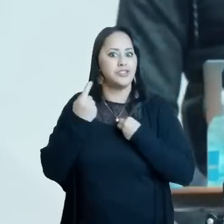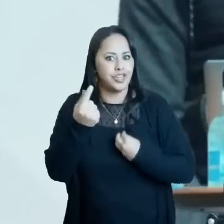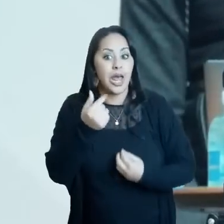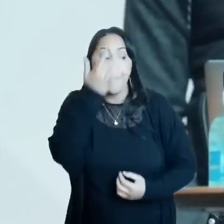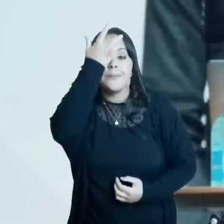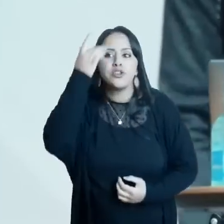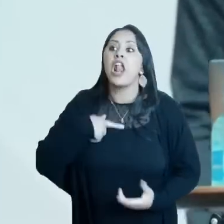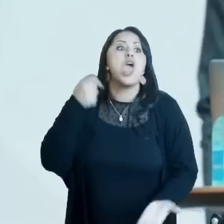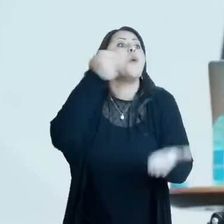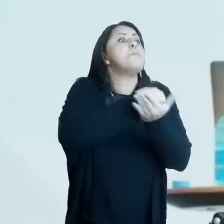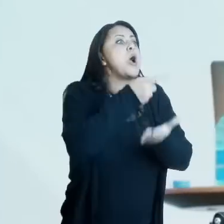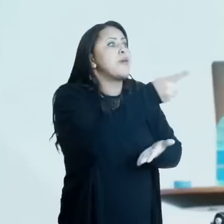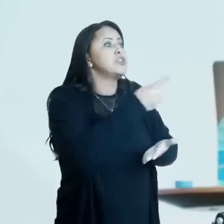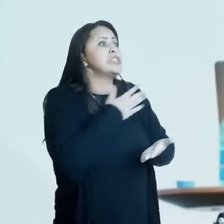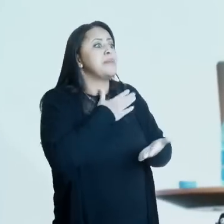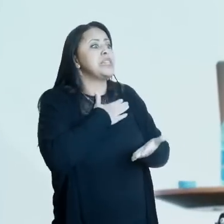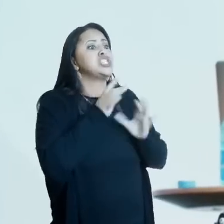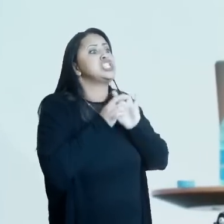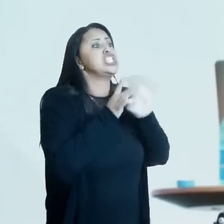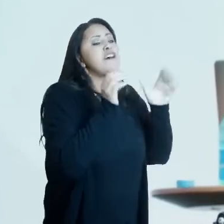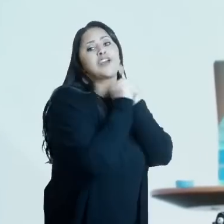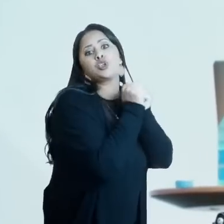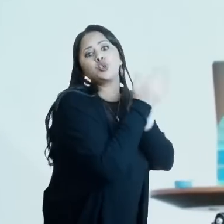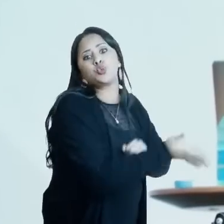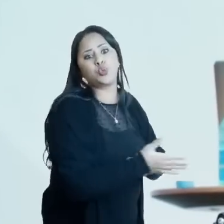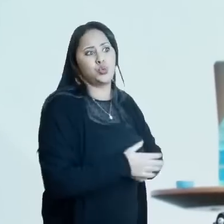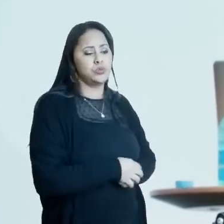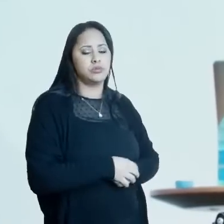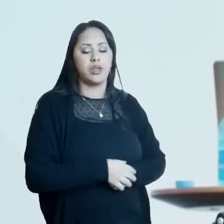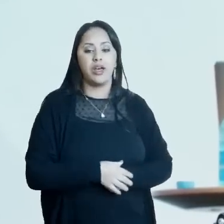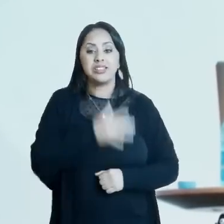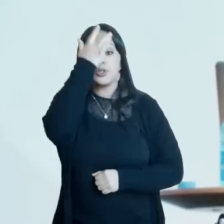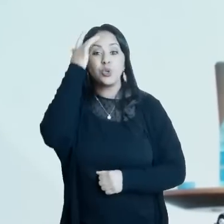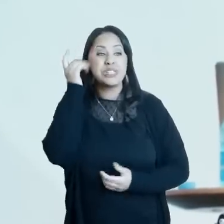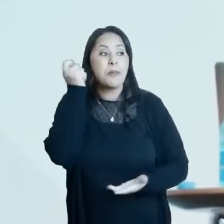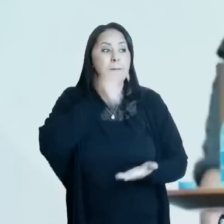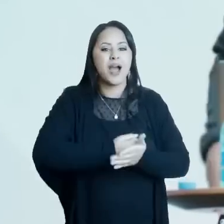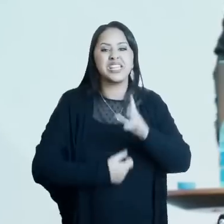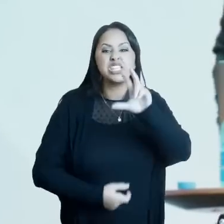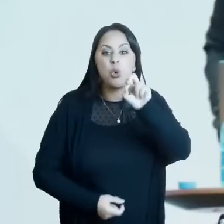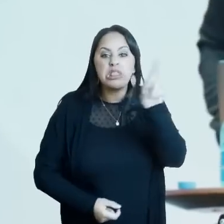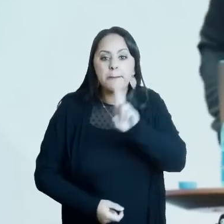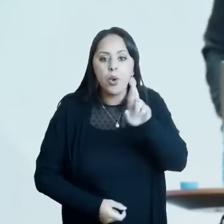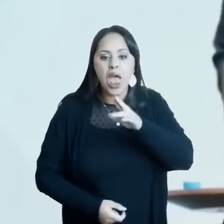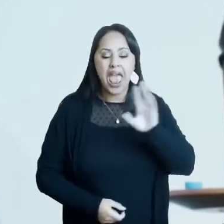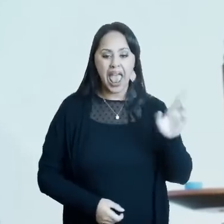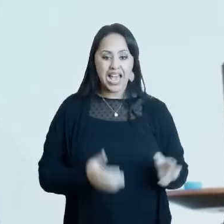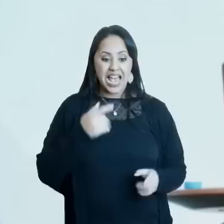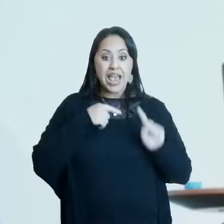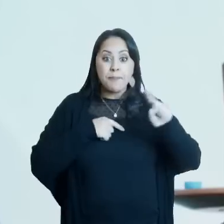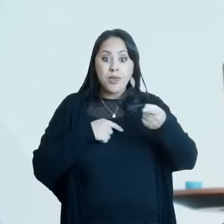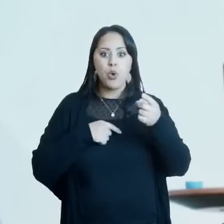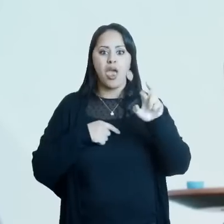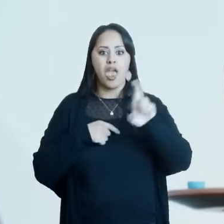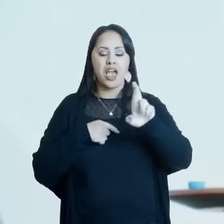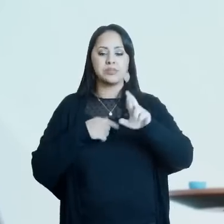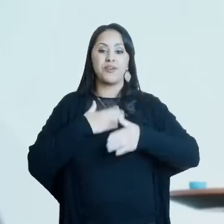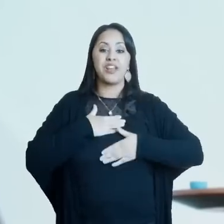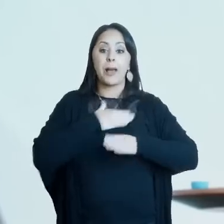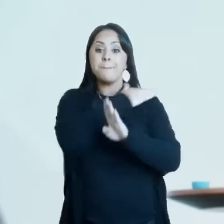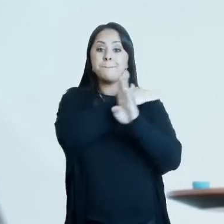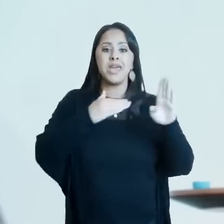para trabalhar comigo? Eu te pago tanto para eu acompanhar o seu dia a dia. As pessoas pagam para mim 50 mil reais, já pagaram 50 mil reais para passar meio período